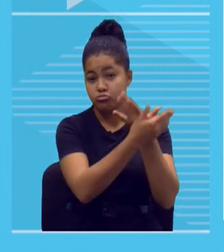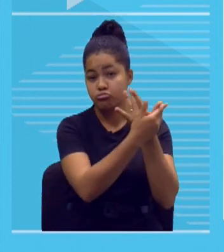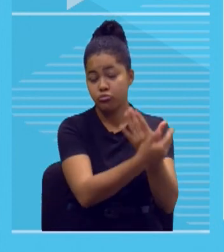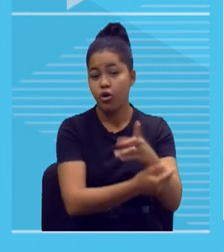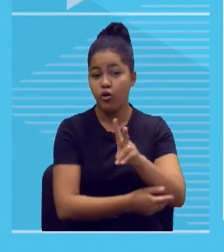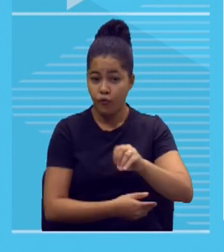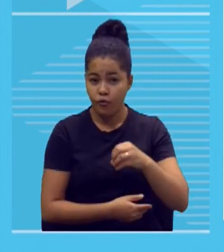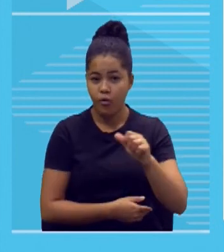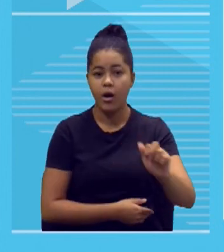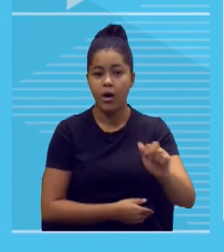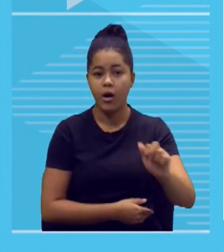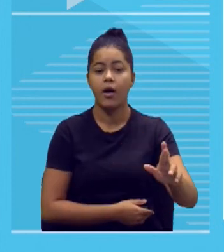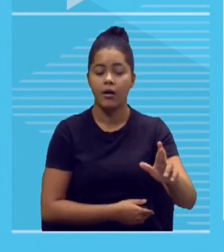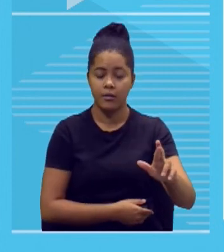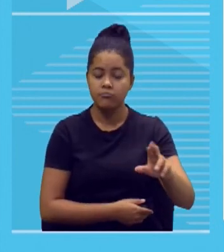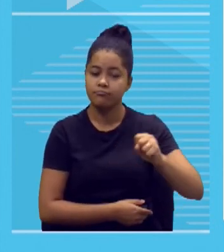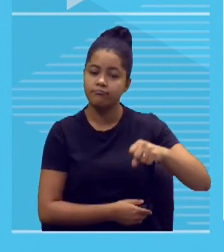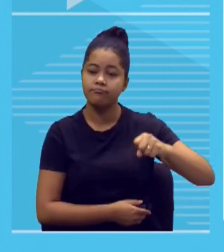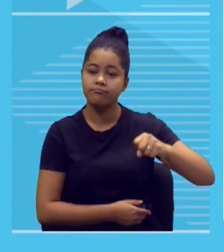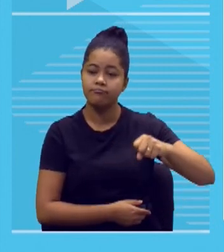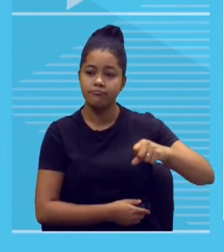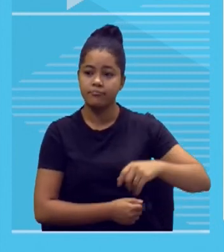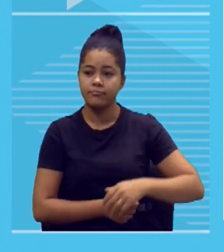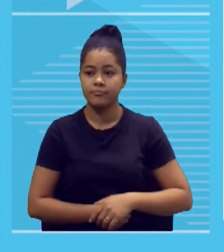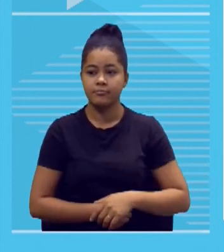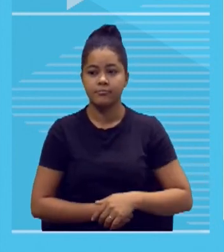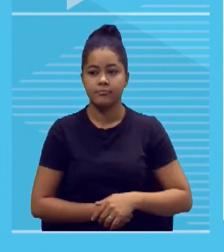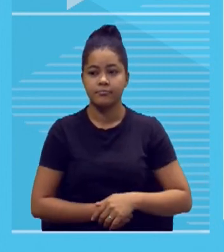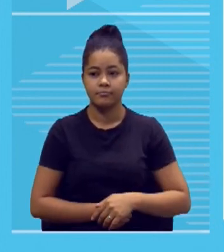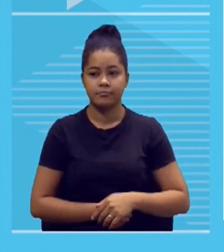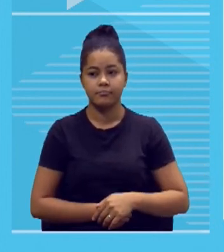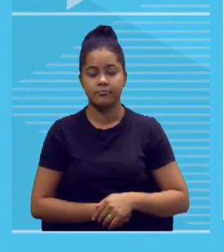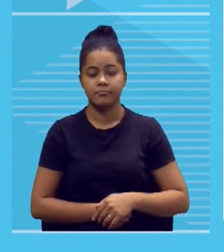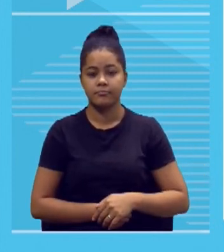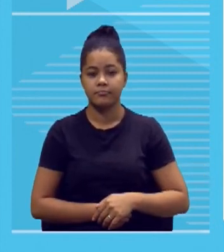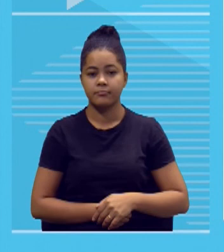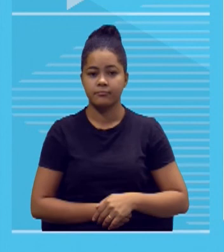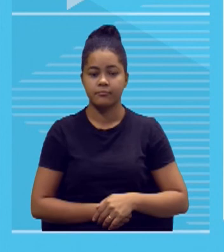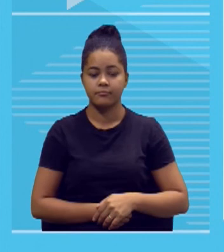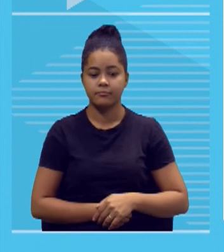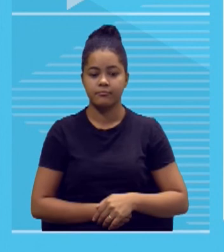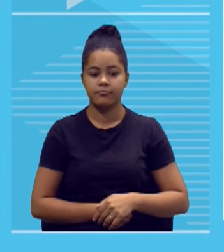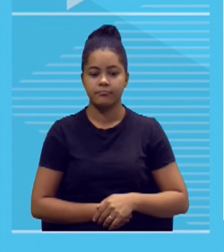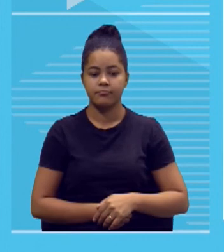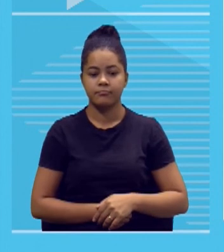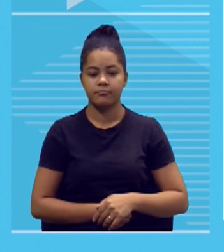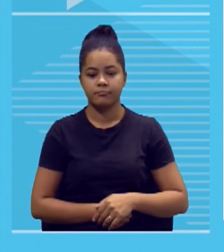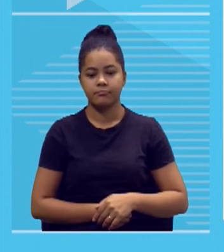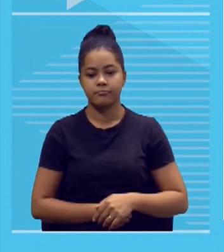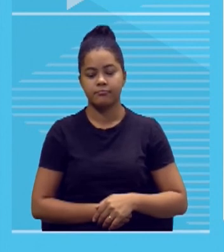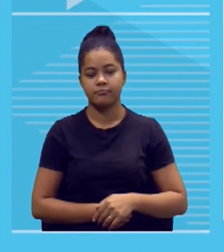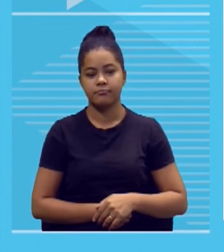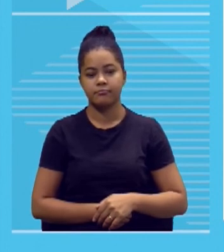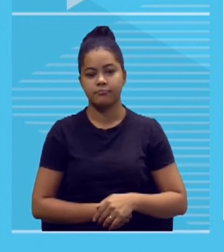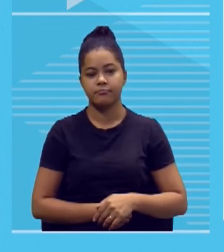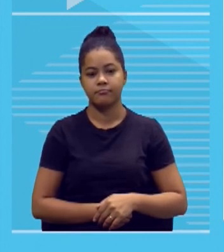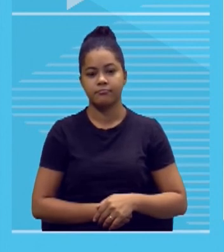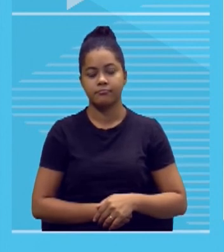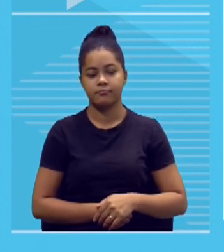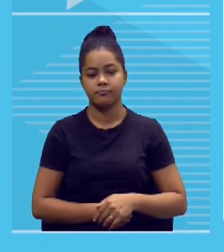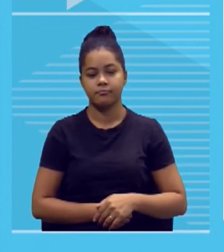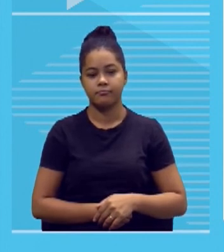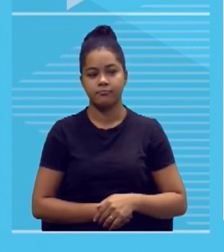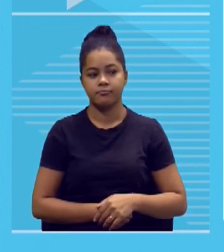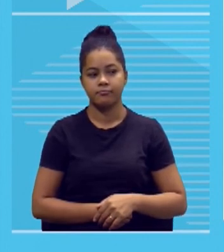não lá você é para voar Claro aqui outra outra